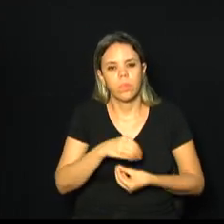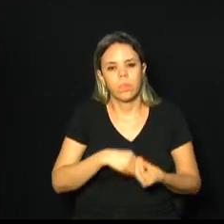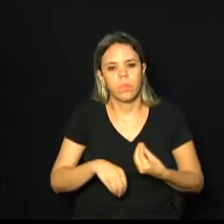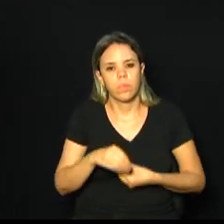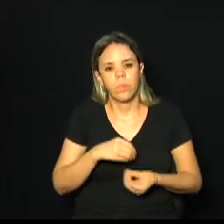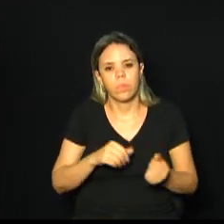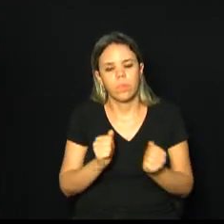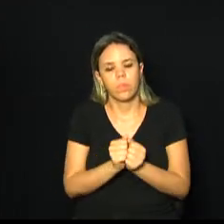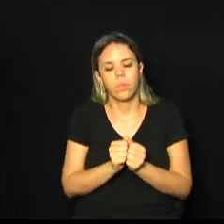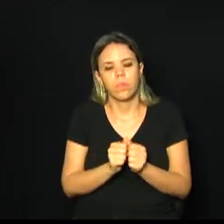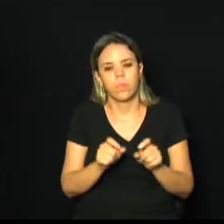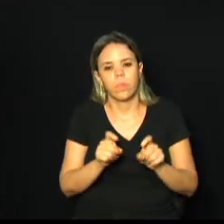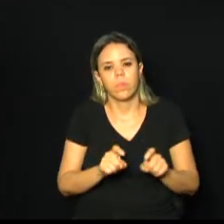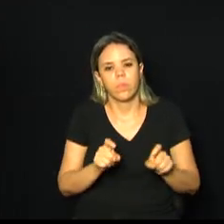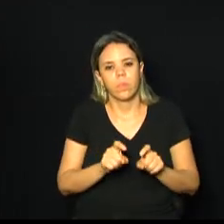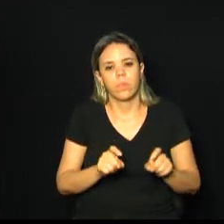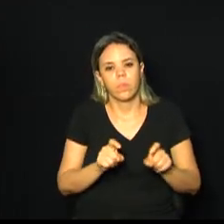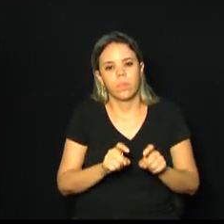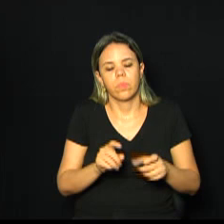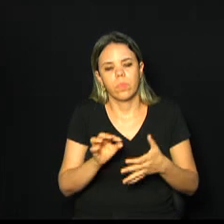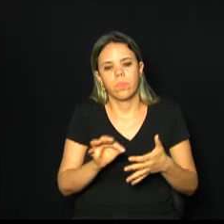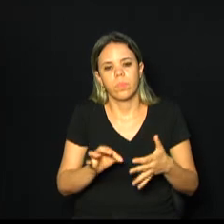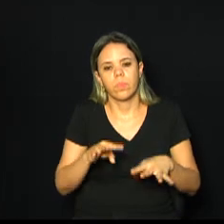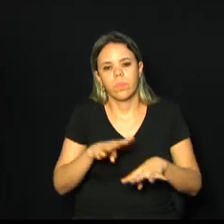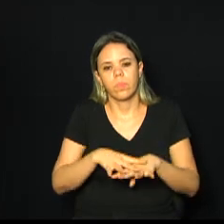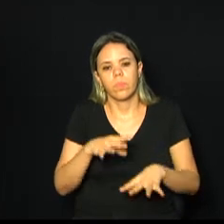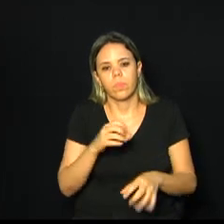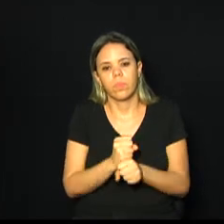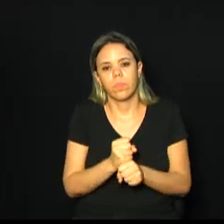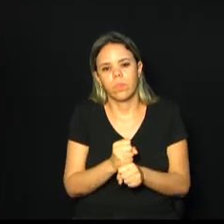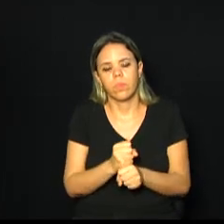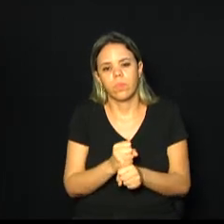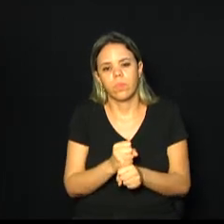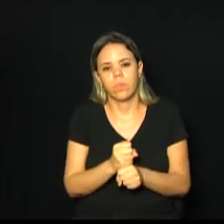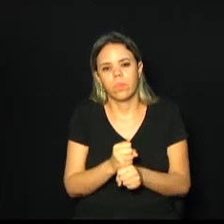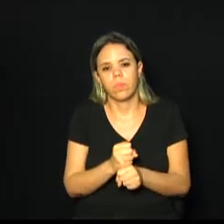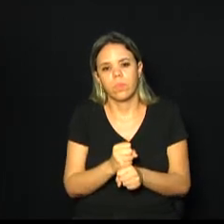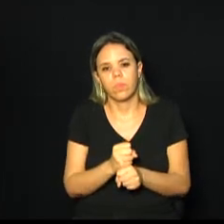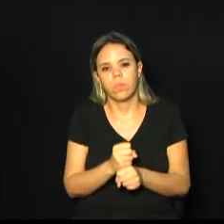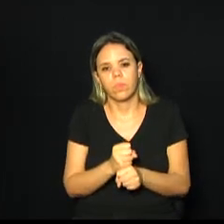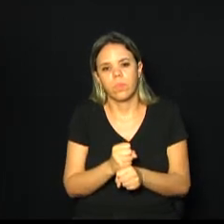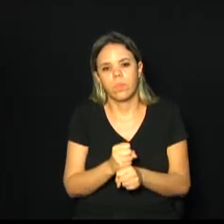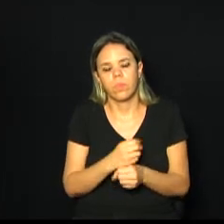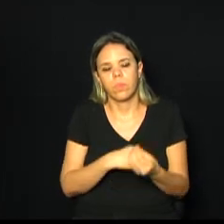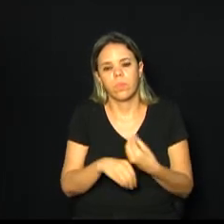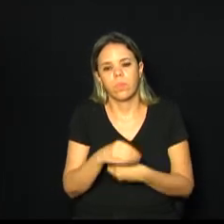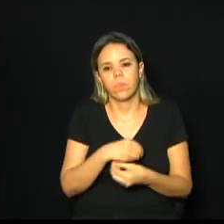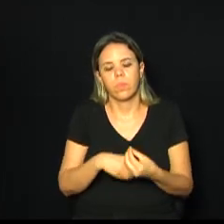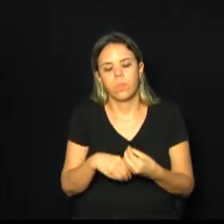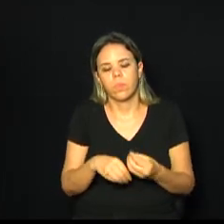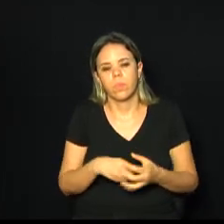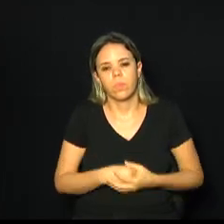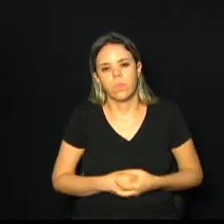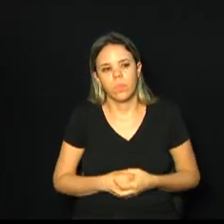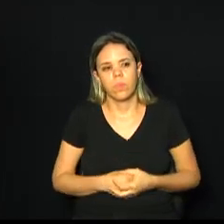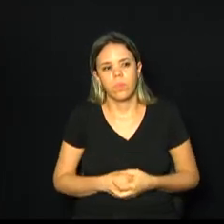junto da informação, elementos matemáticos, entendeu? De embaralhar as coisas, por exemplo. Né?